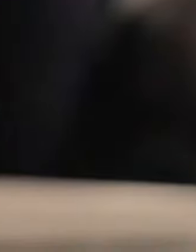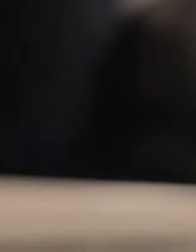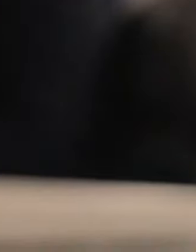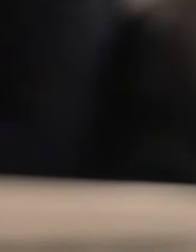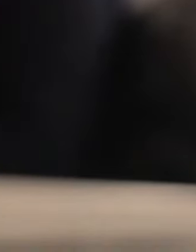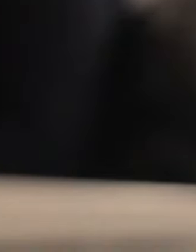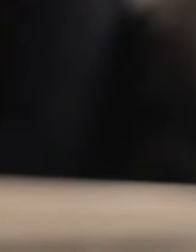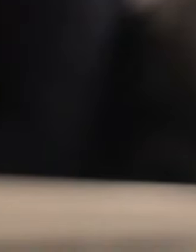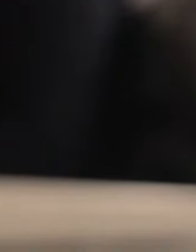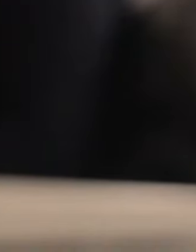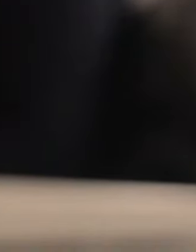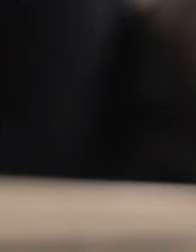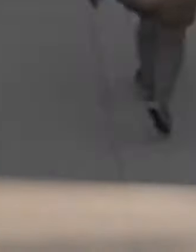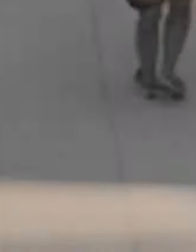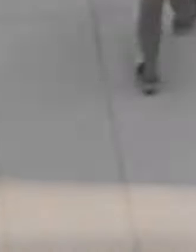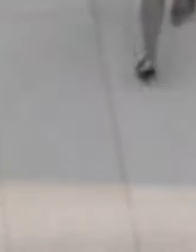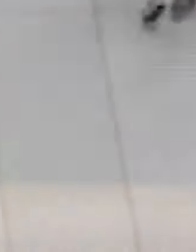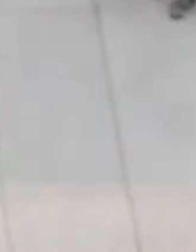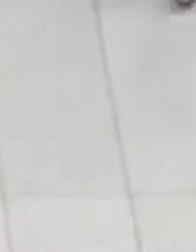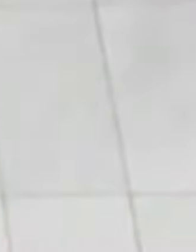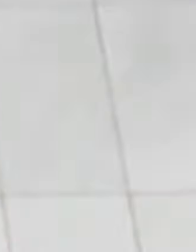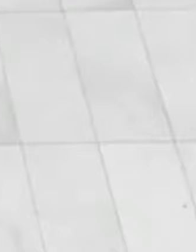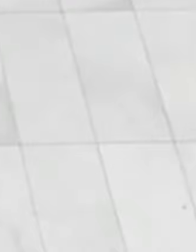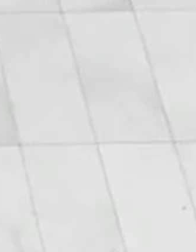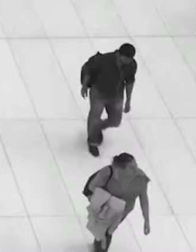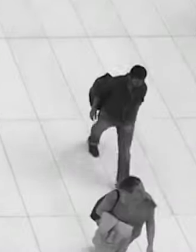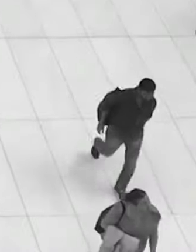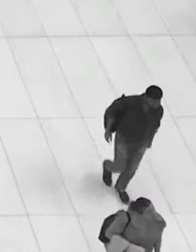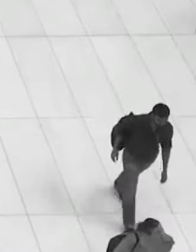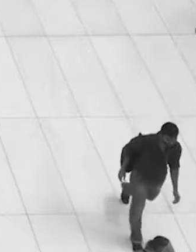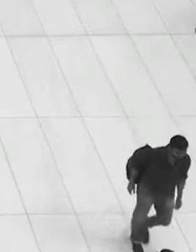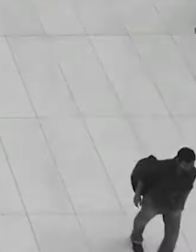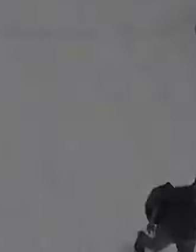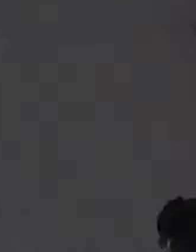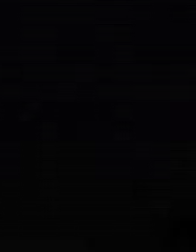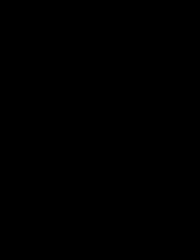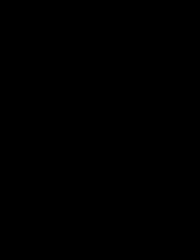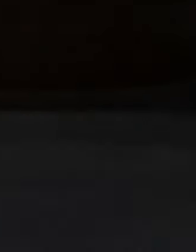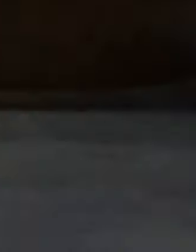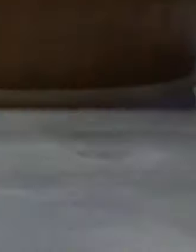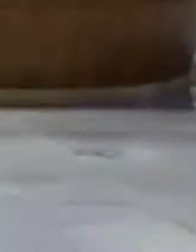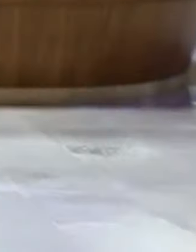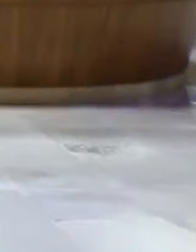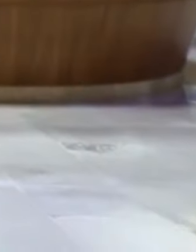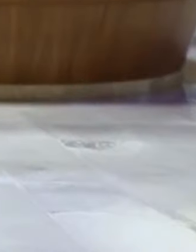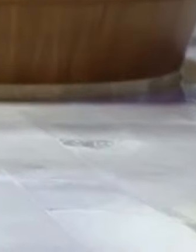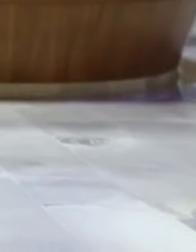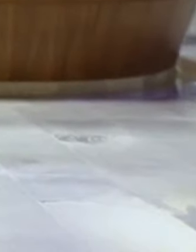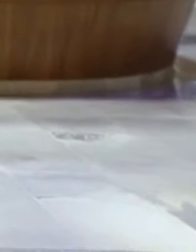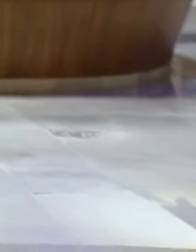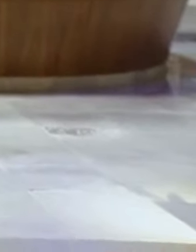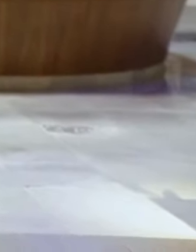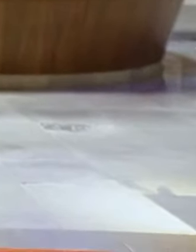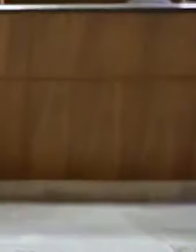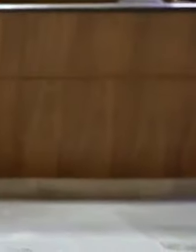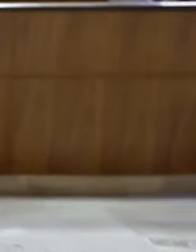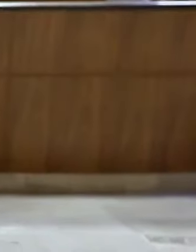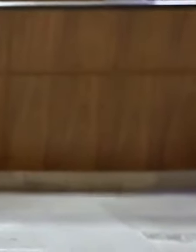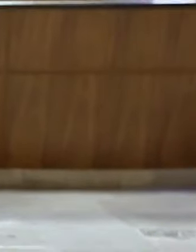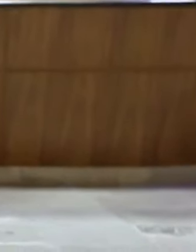não é uma mulher sou eu é você somos nós Catarina é o nosso estado